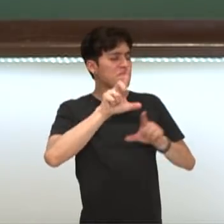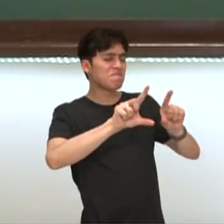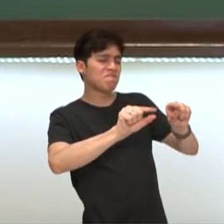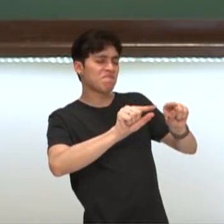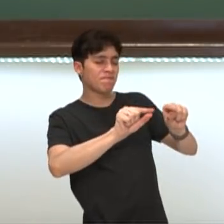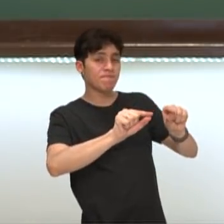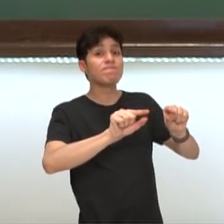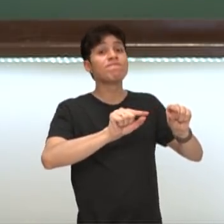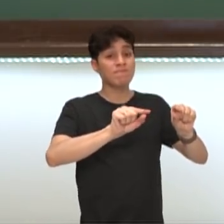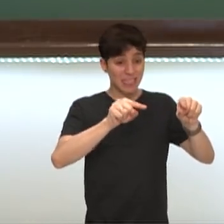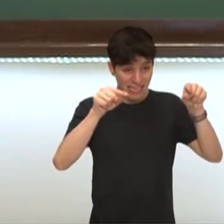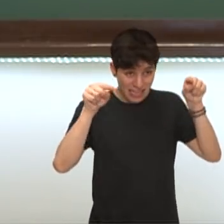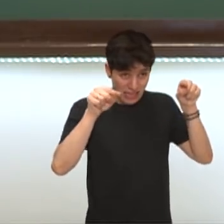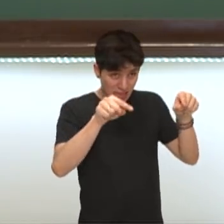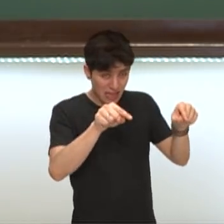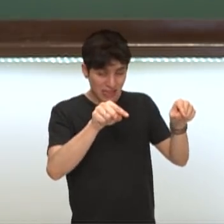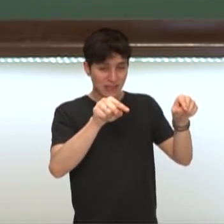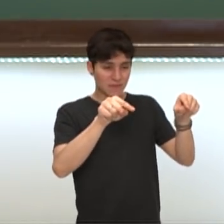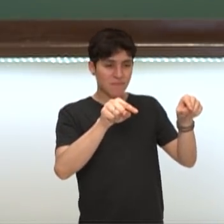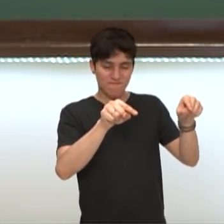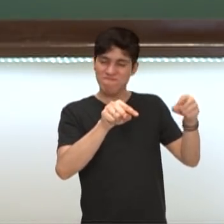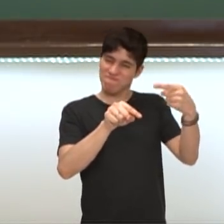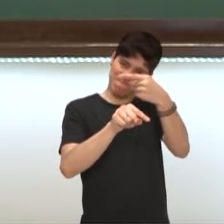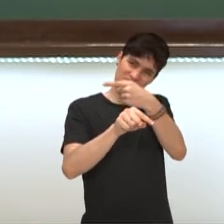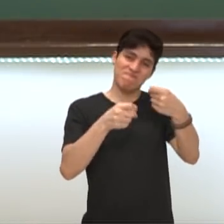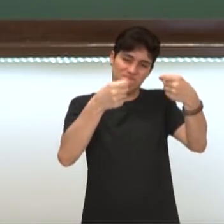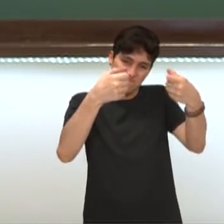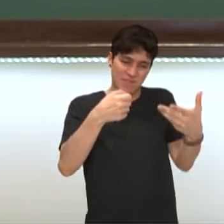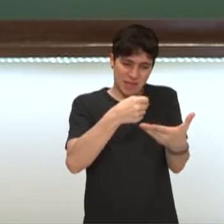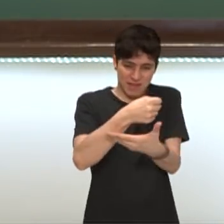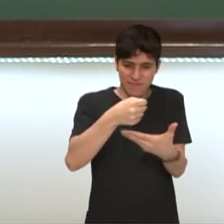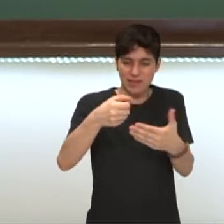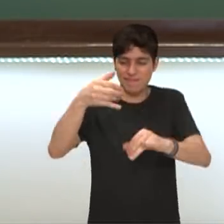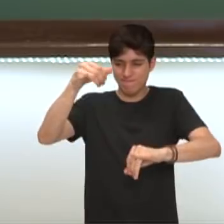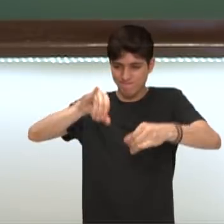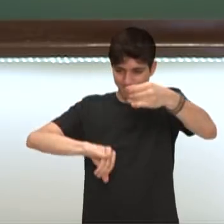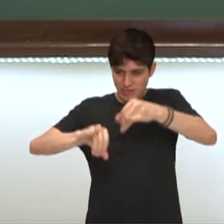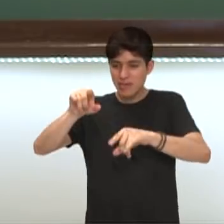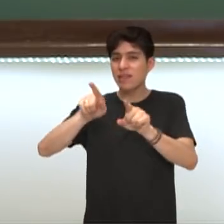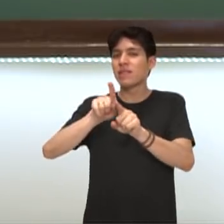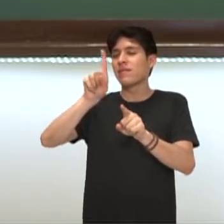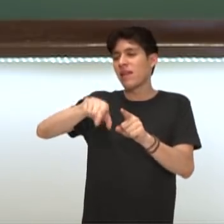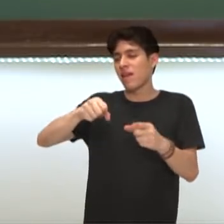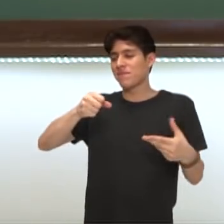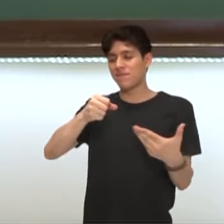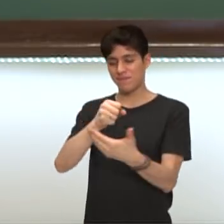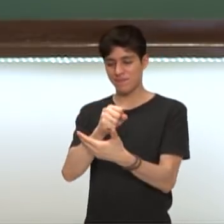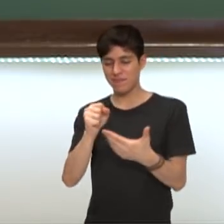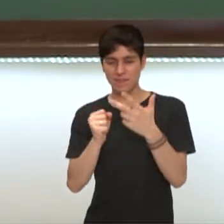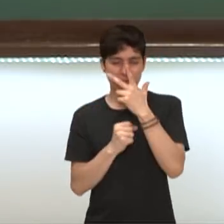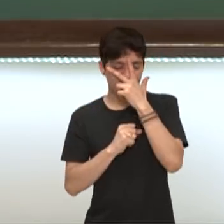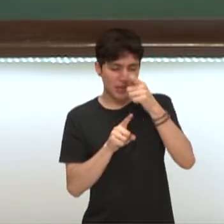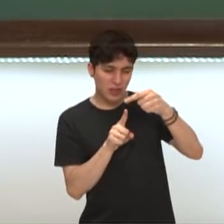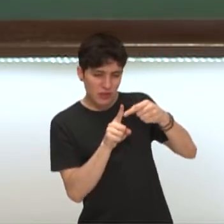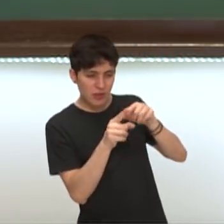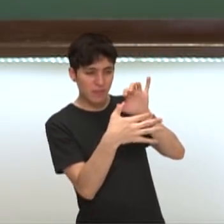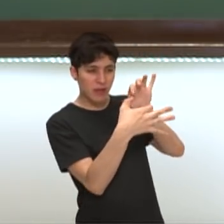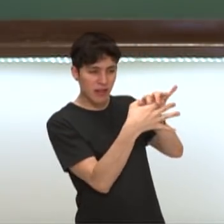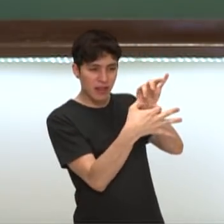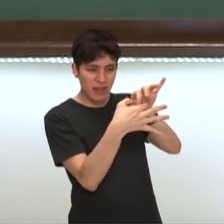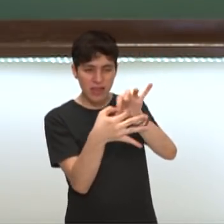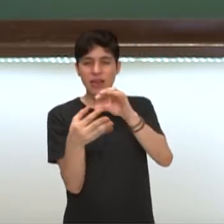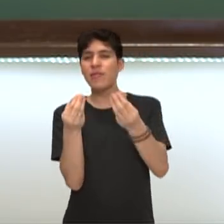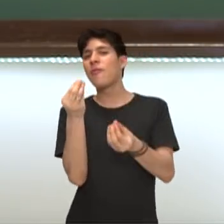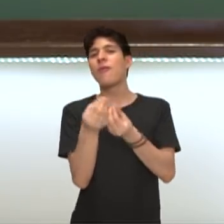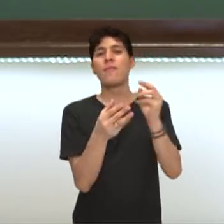fundamenta toda a química de um modo geral, tá? E também vai fundamentar a questão dos tipos de ligações, como que elas